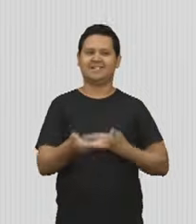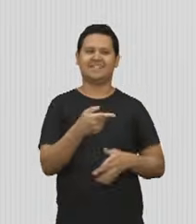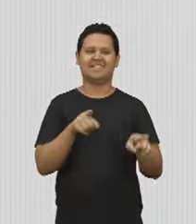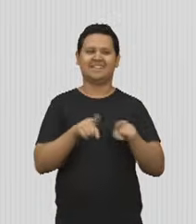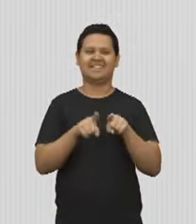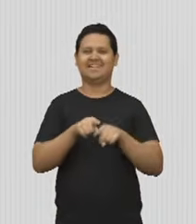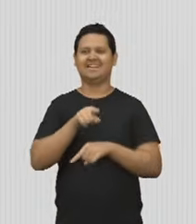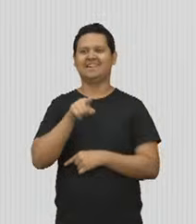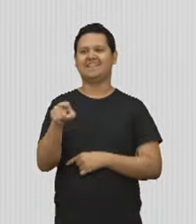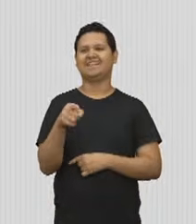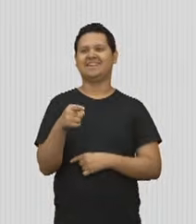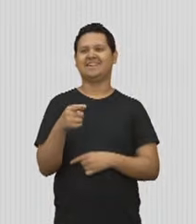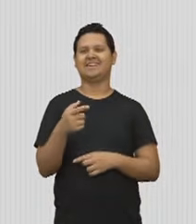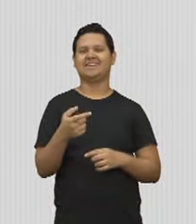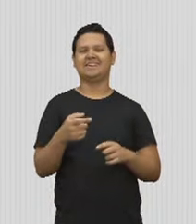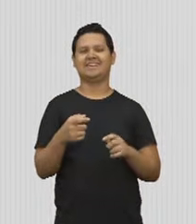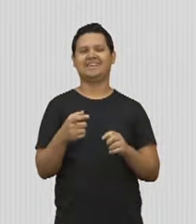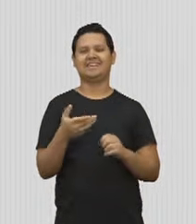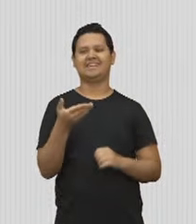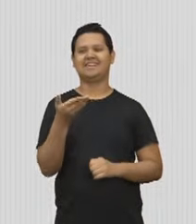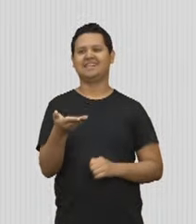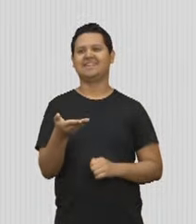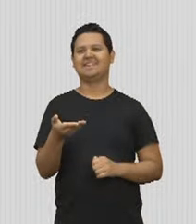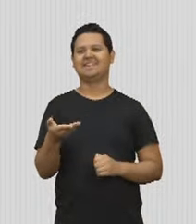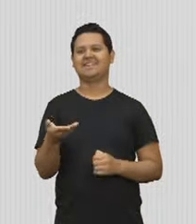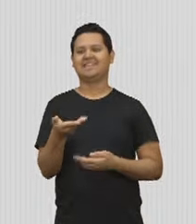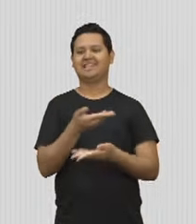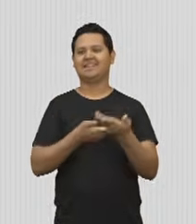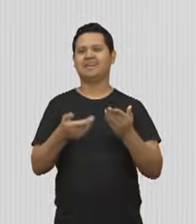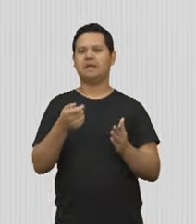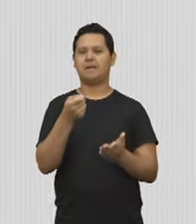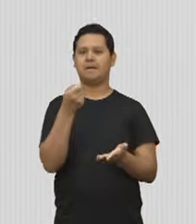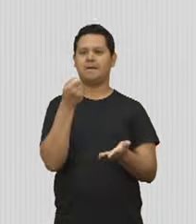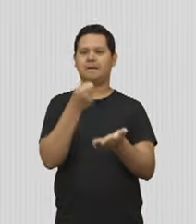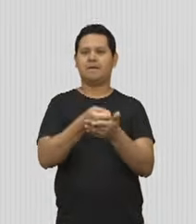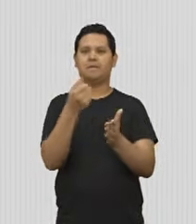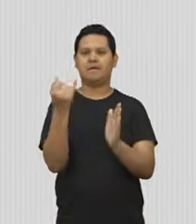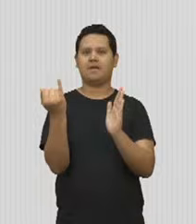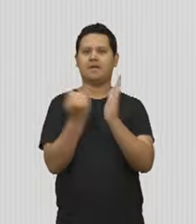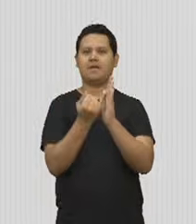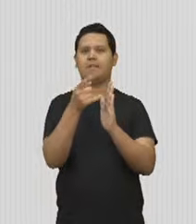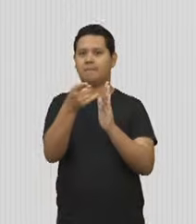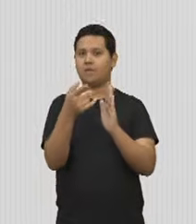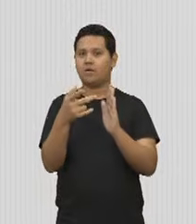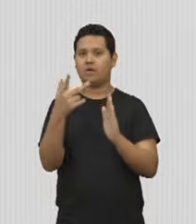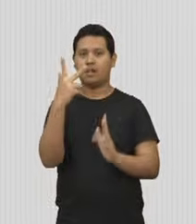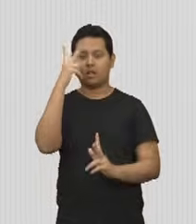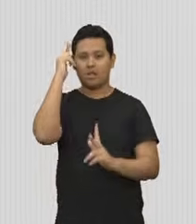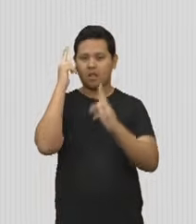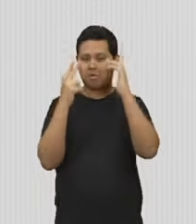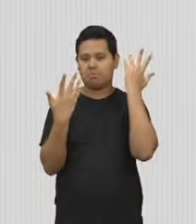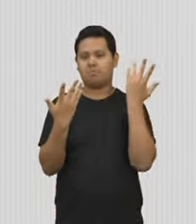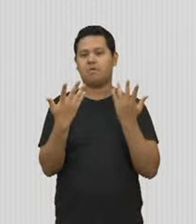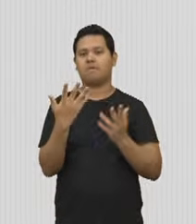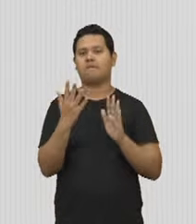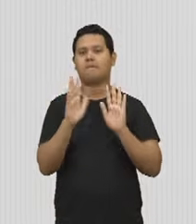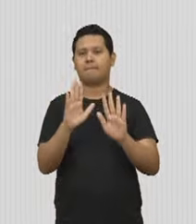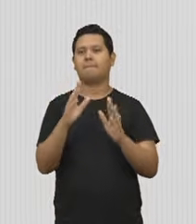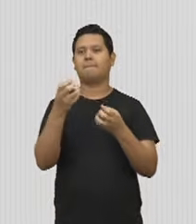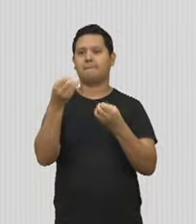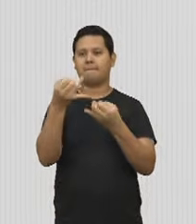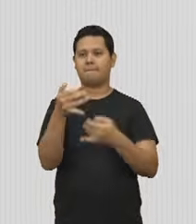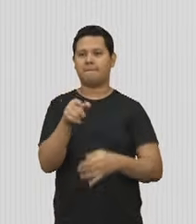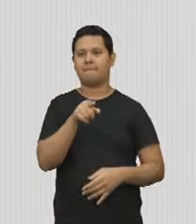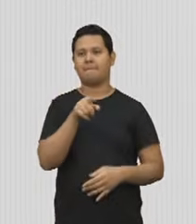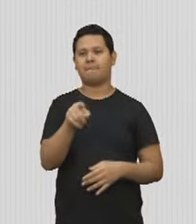que ia aumentar imposto para a cidade, que o barbeiro ia pagar imposto maior, o cabeleireiro ia pagar mais. Mas eu quero deixar muito claro aqui, na